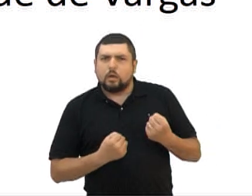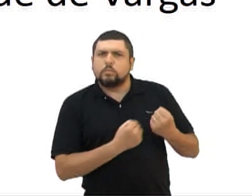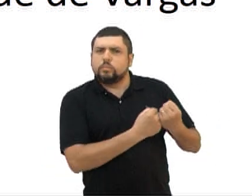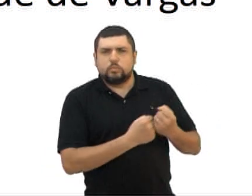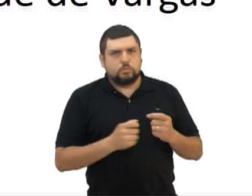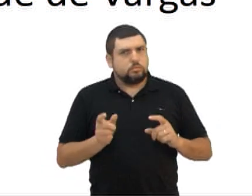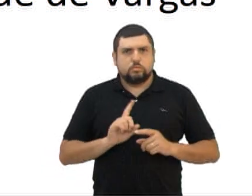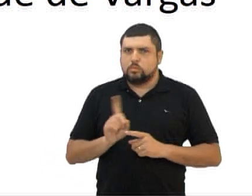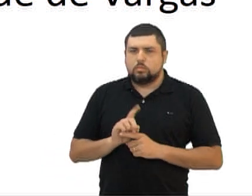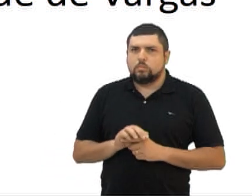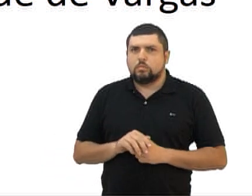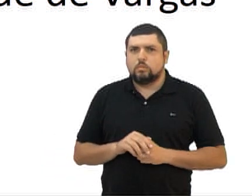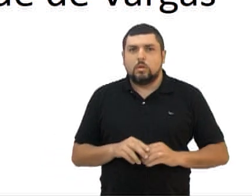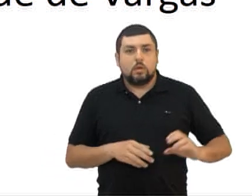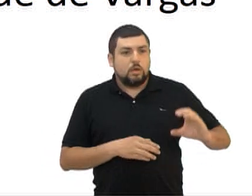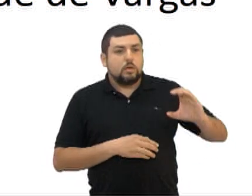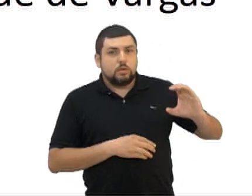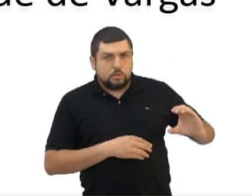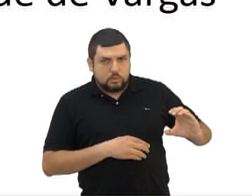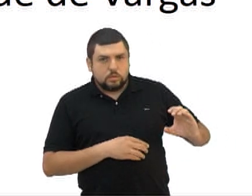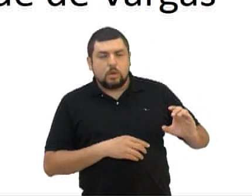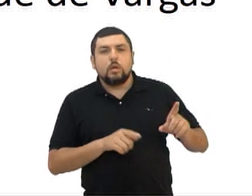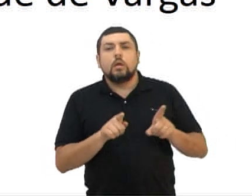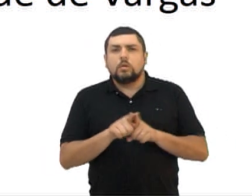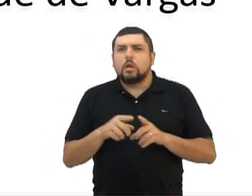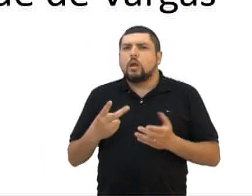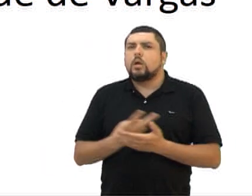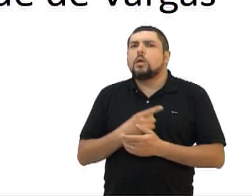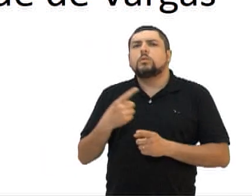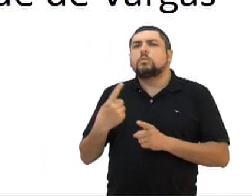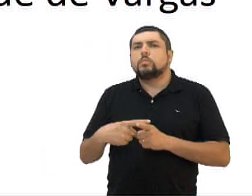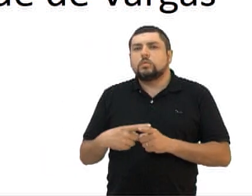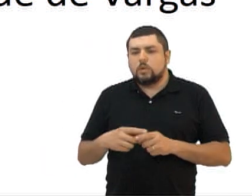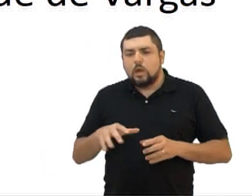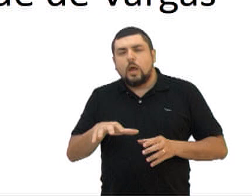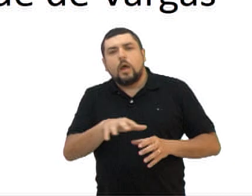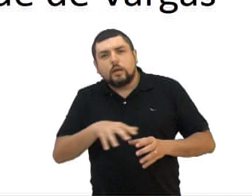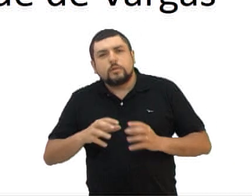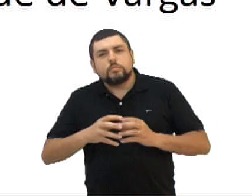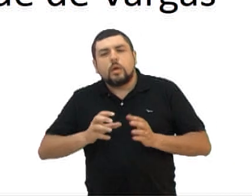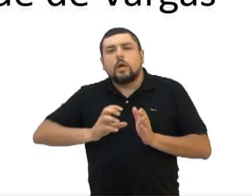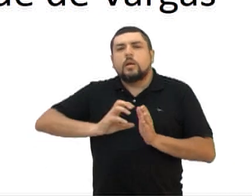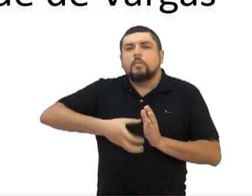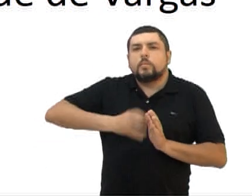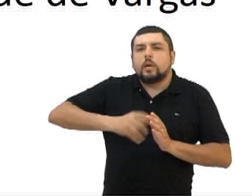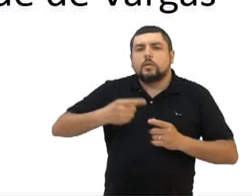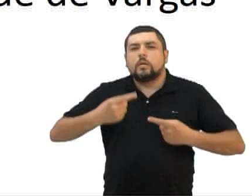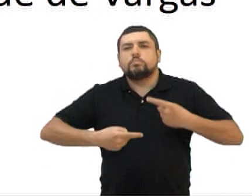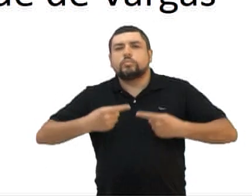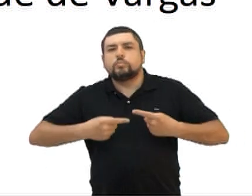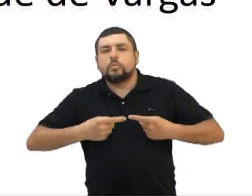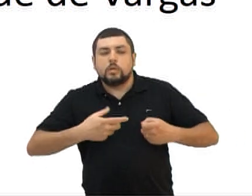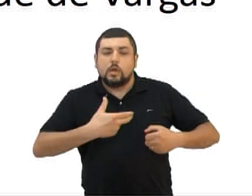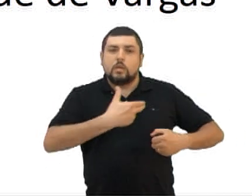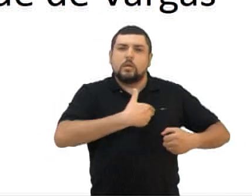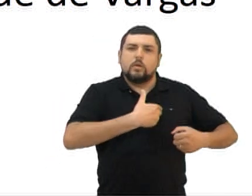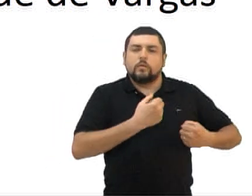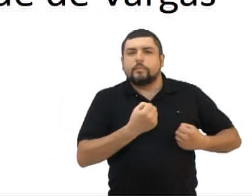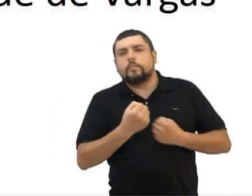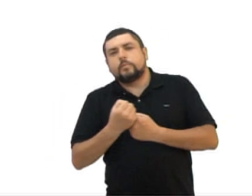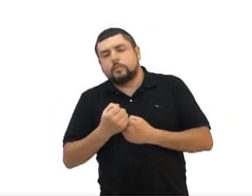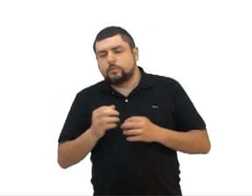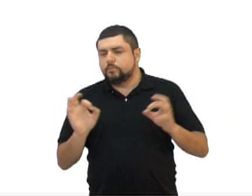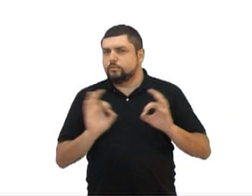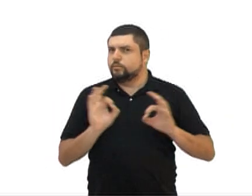Getúlio Vargas. E C, também é incorreta, porque elas não eram partidos políticos organizados sobre a égide de Vargas.